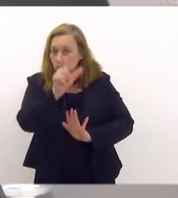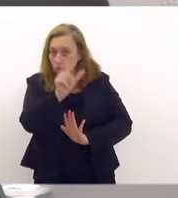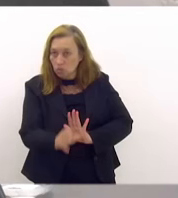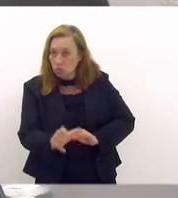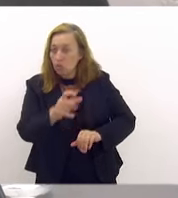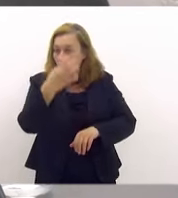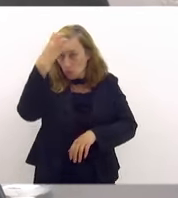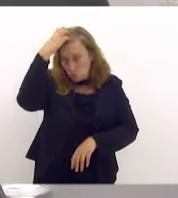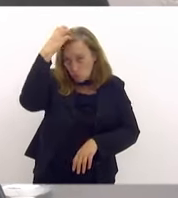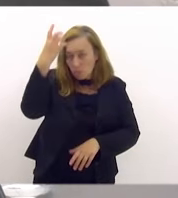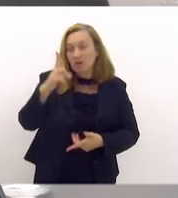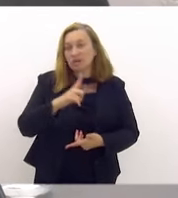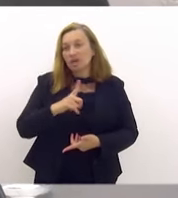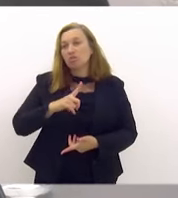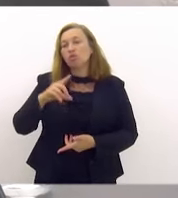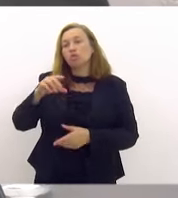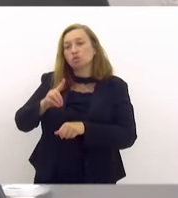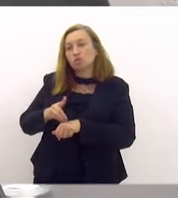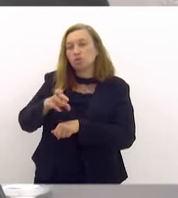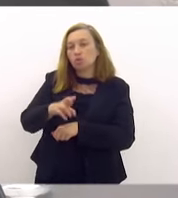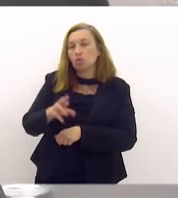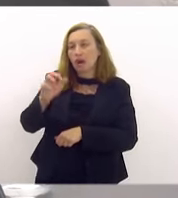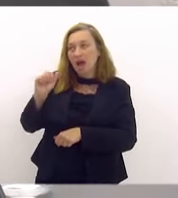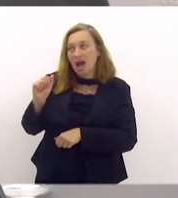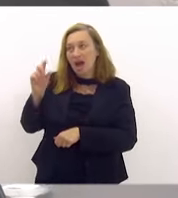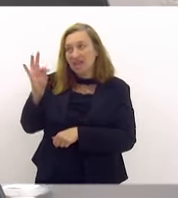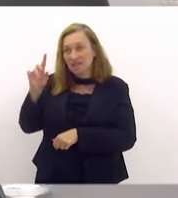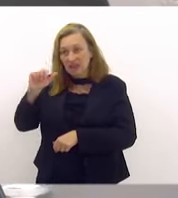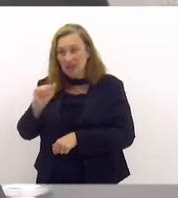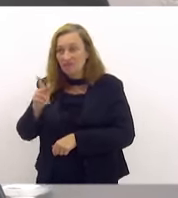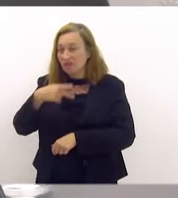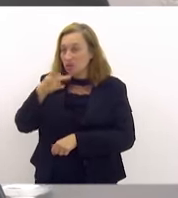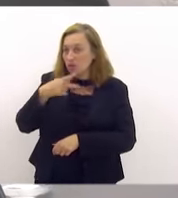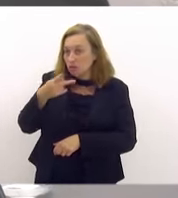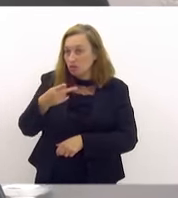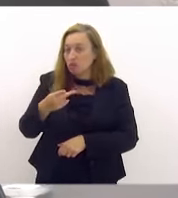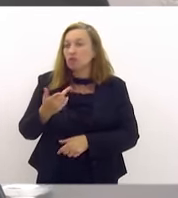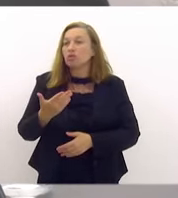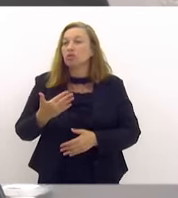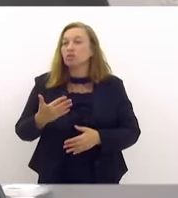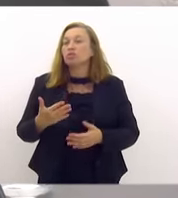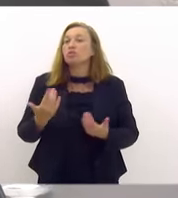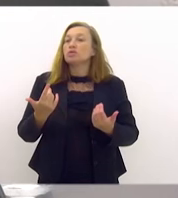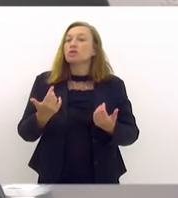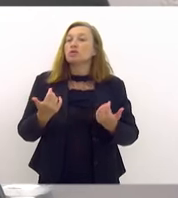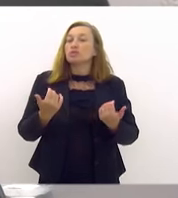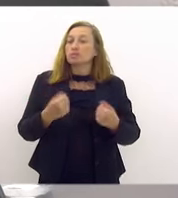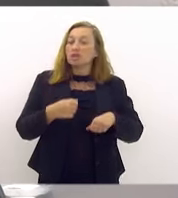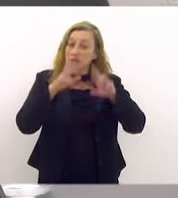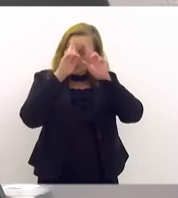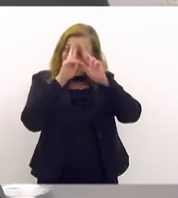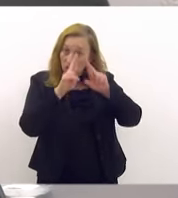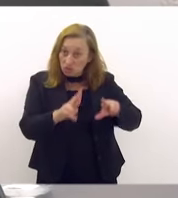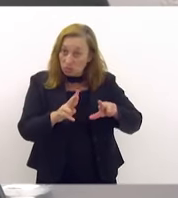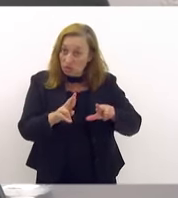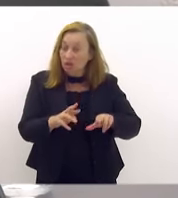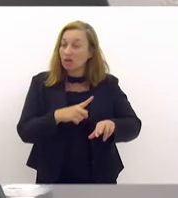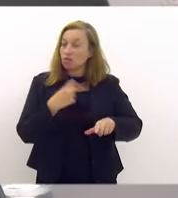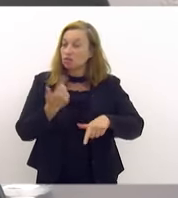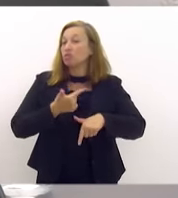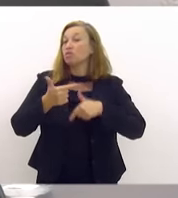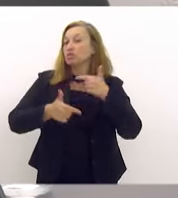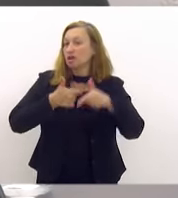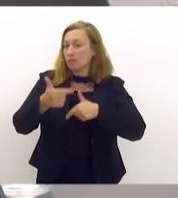dr Átila bem frisou um processo legal a ser respeitado um princípio de ampla